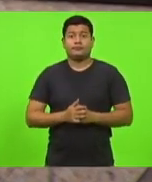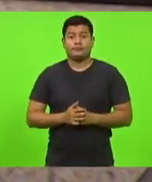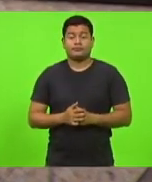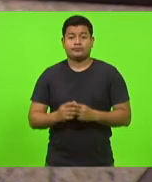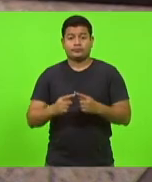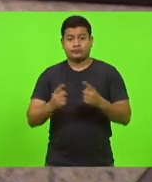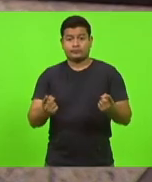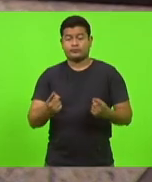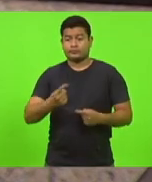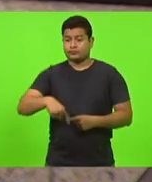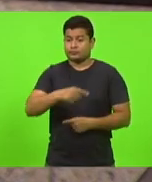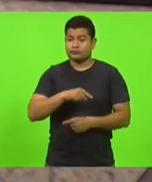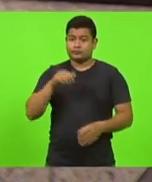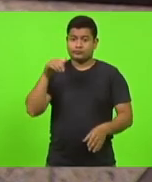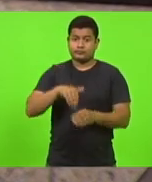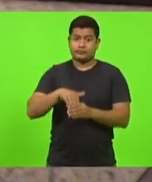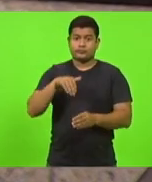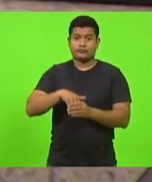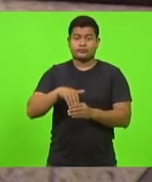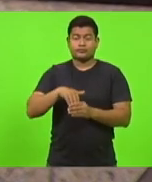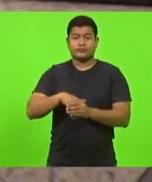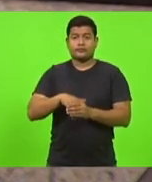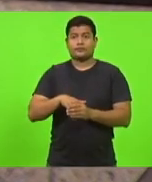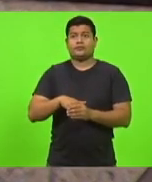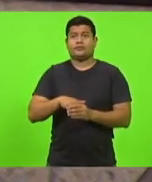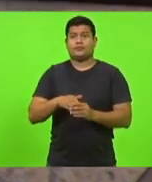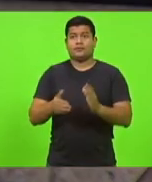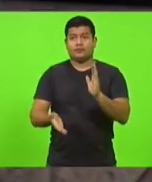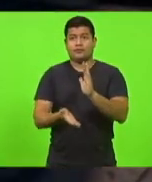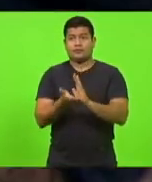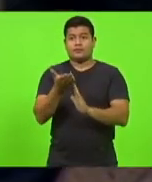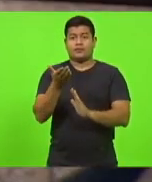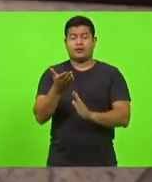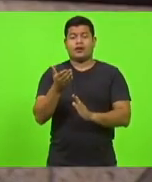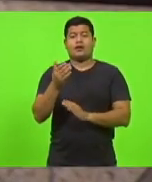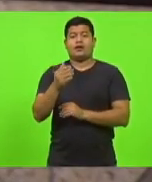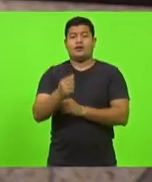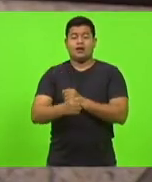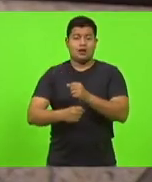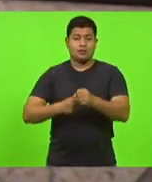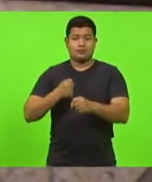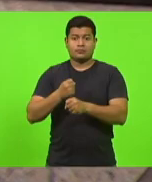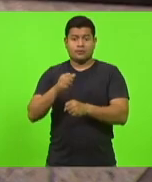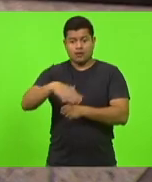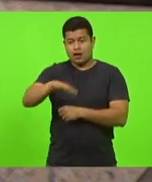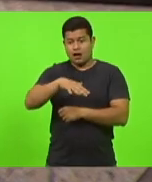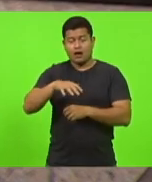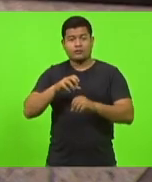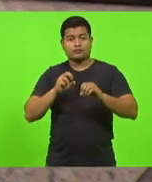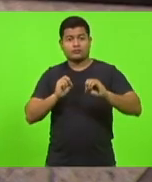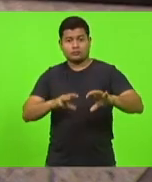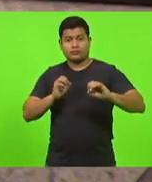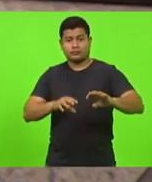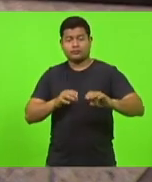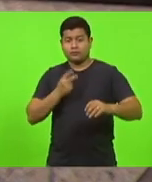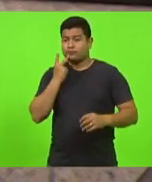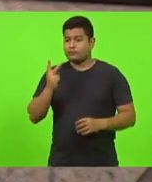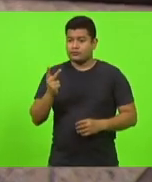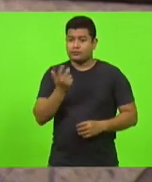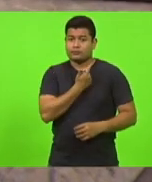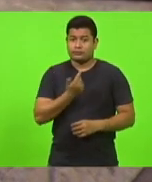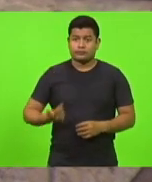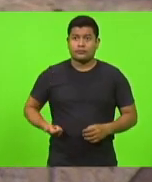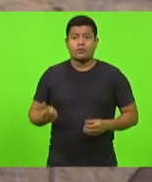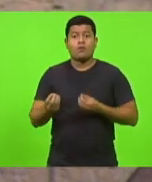estamos votando aqui esses aumentos todos, e para a educação, eu disse isso para o governo, como é que nós estamos